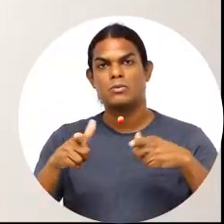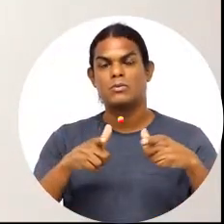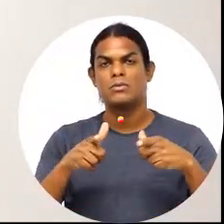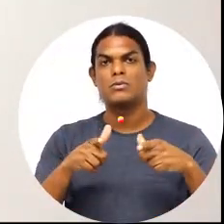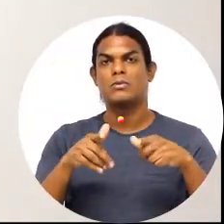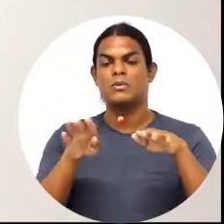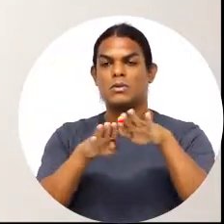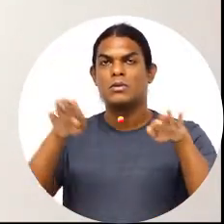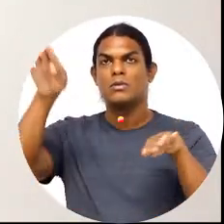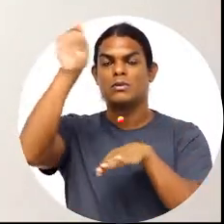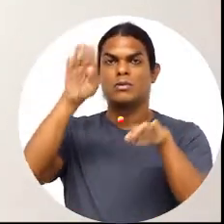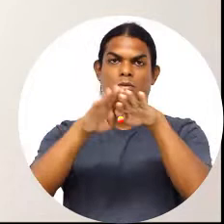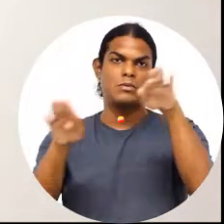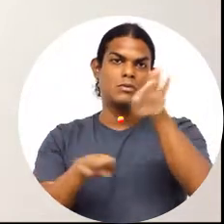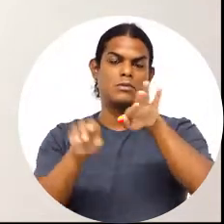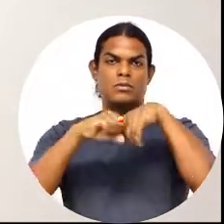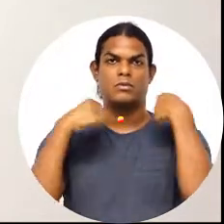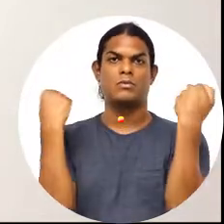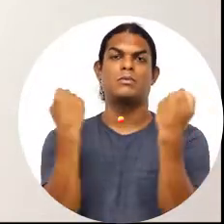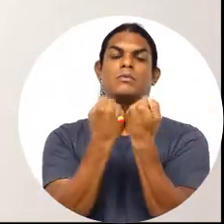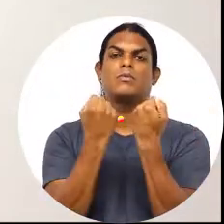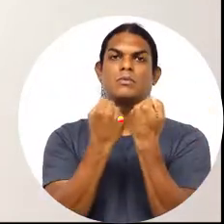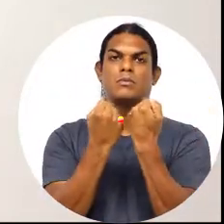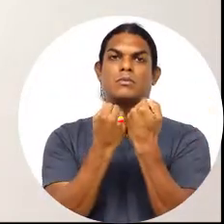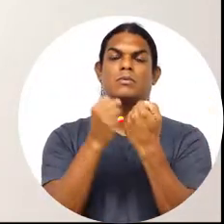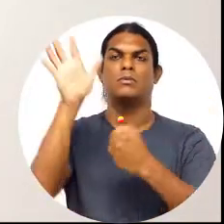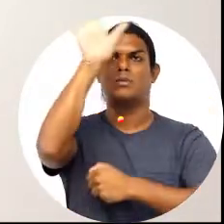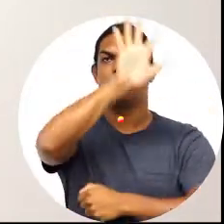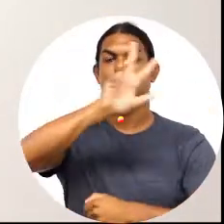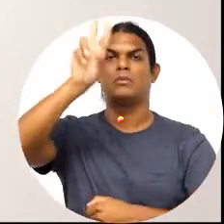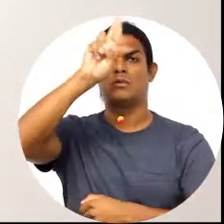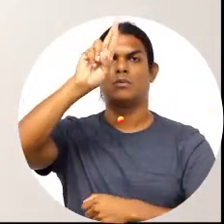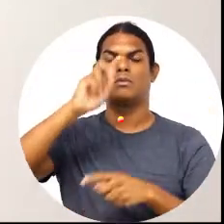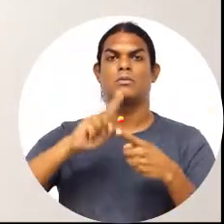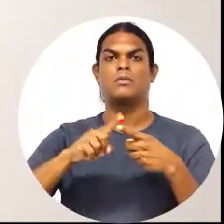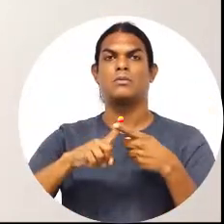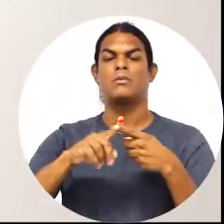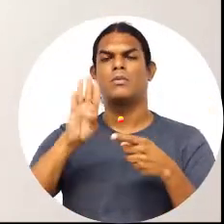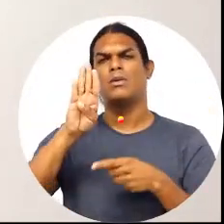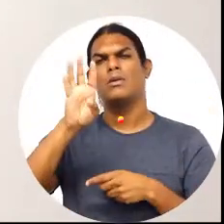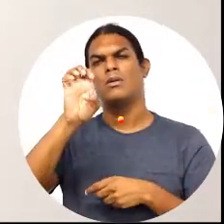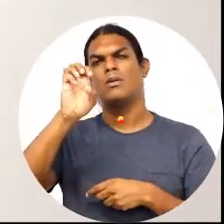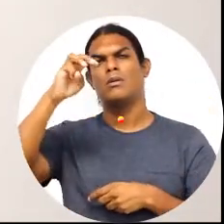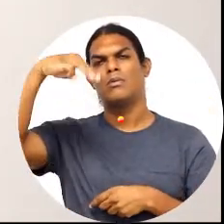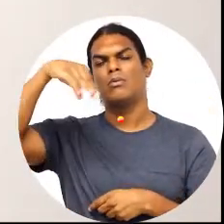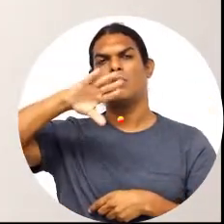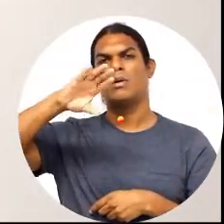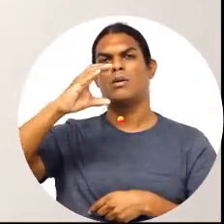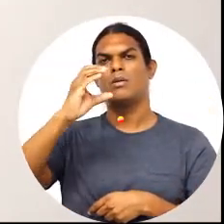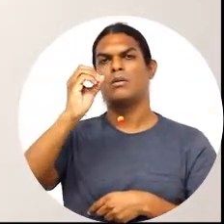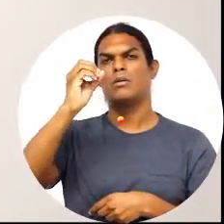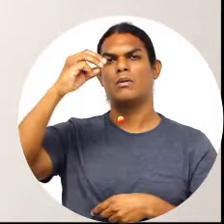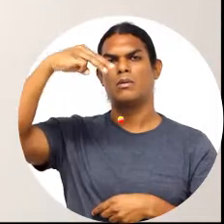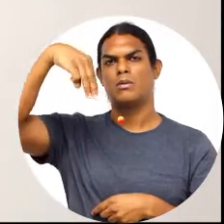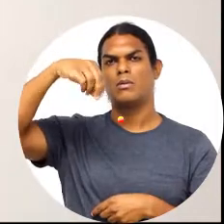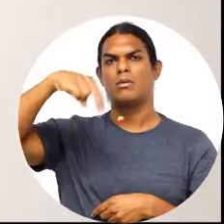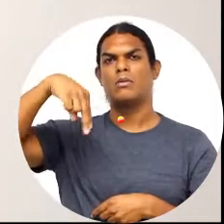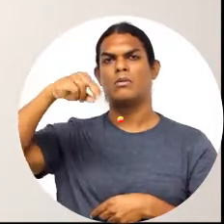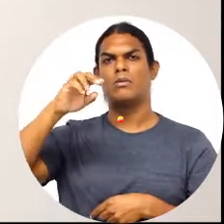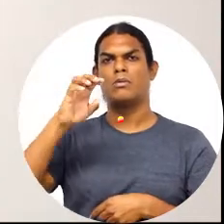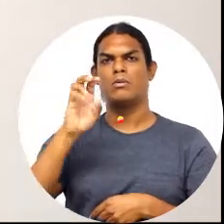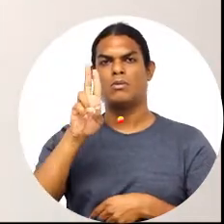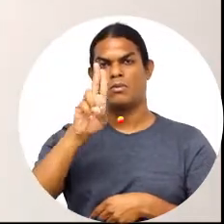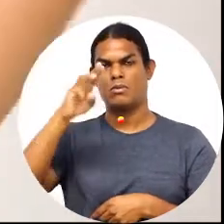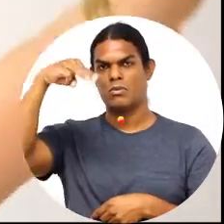das desigualdades sociais e regionais e a promoção do bem comum. Esses são os fundamentos da República e